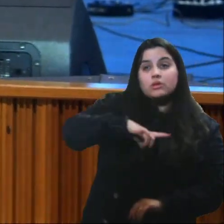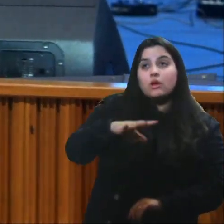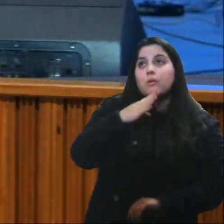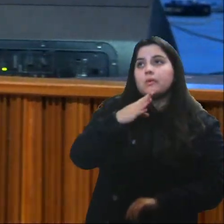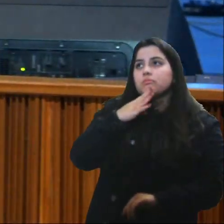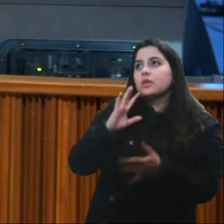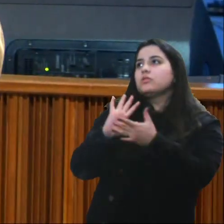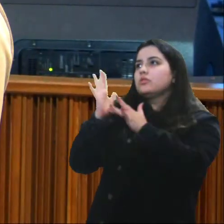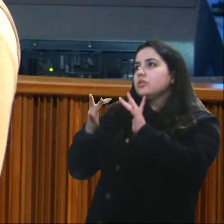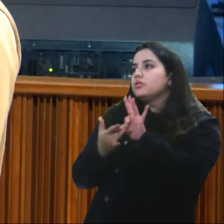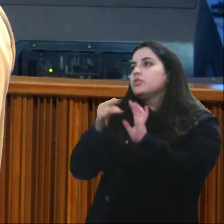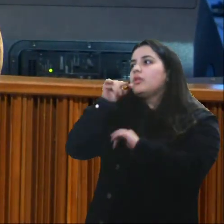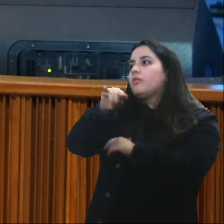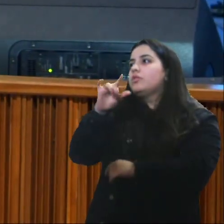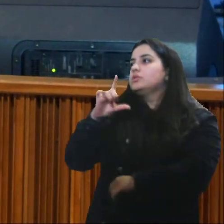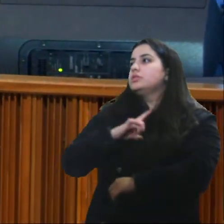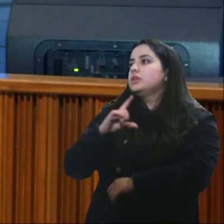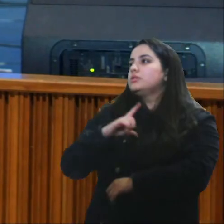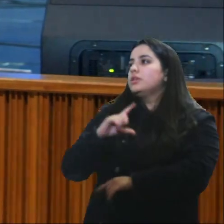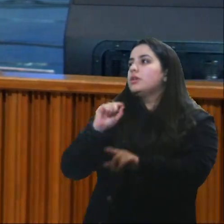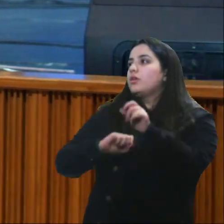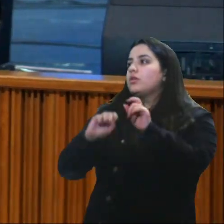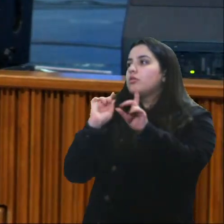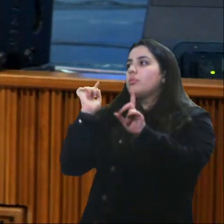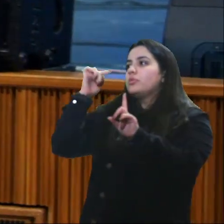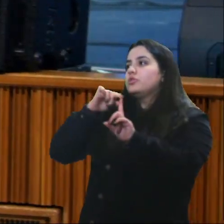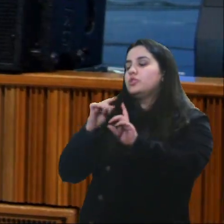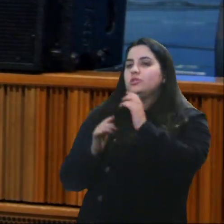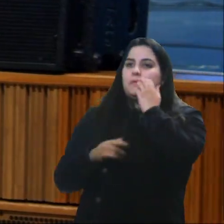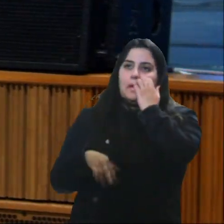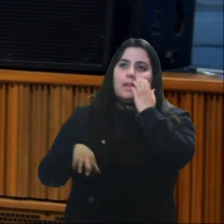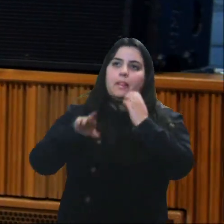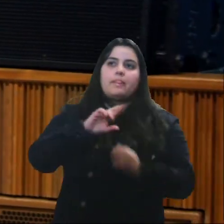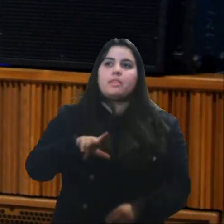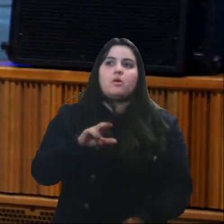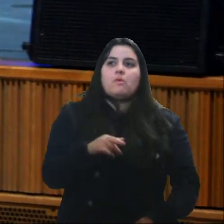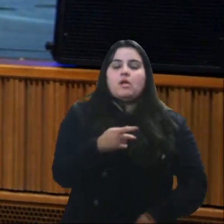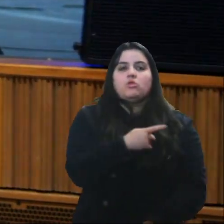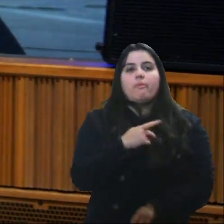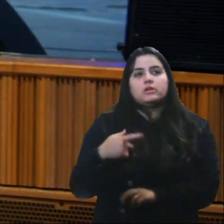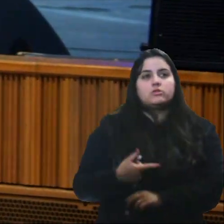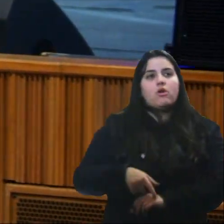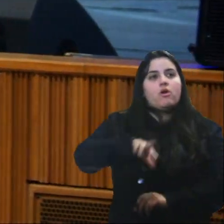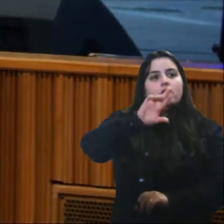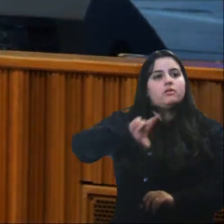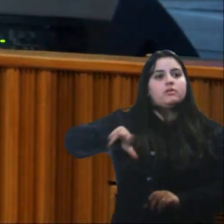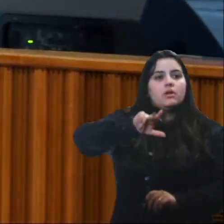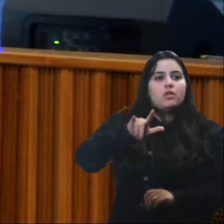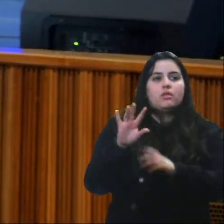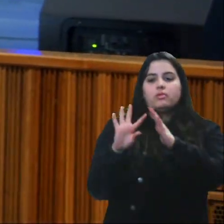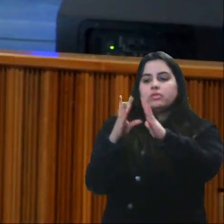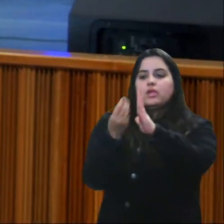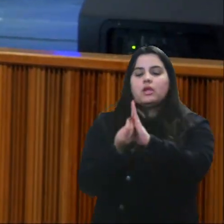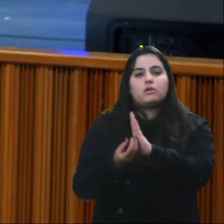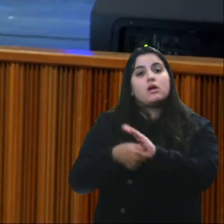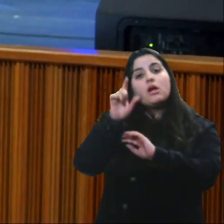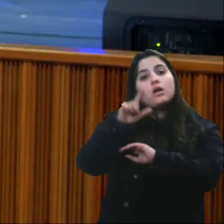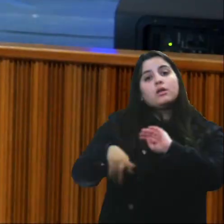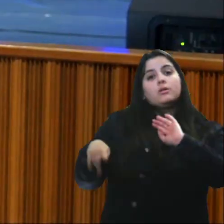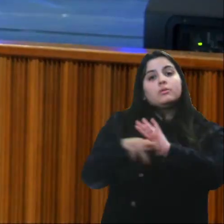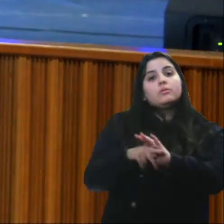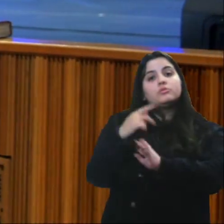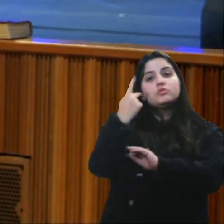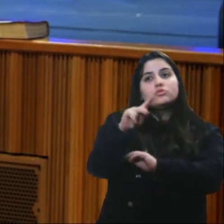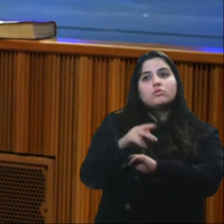você tem uma missão que não é do pastor, que não é da igreja, é sua, é levar